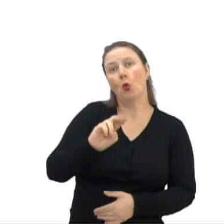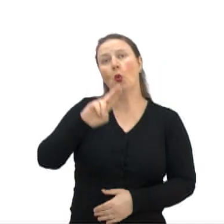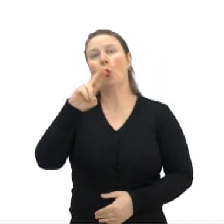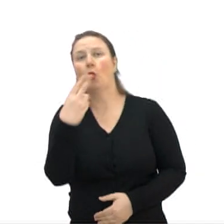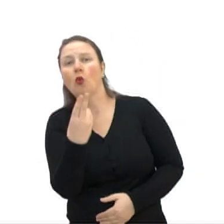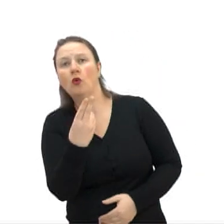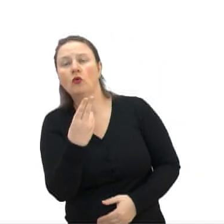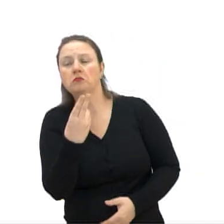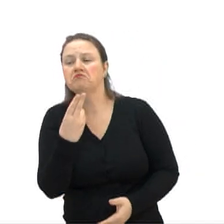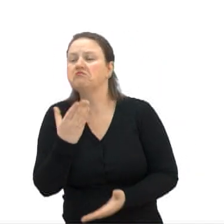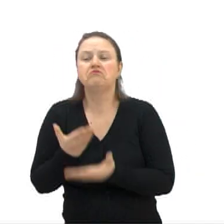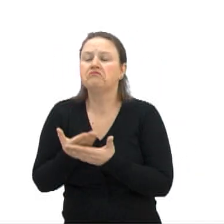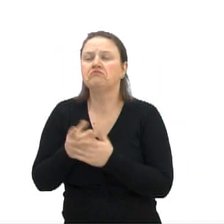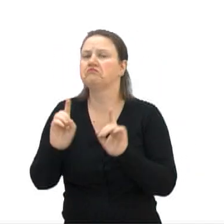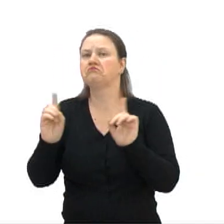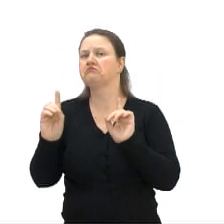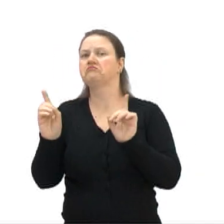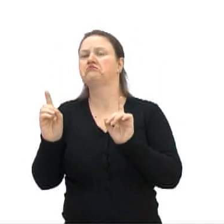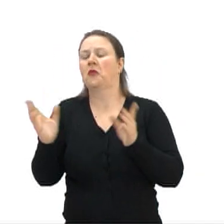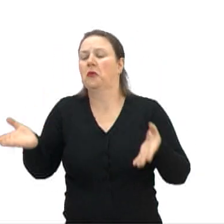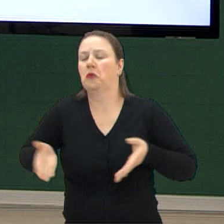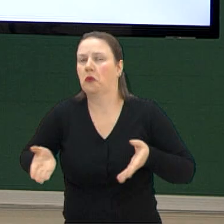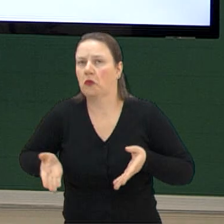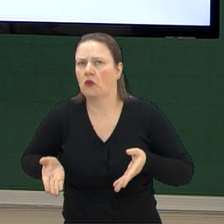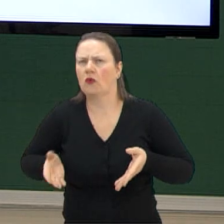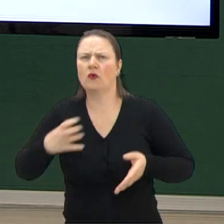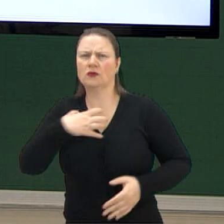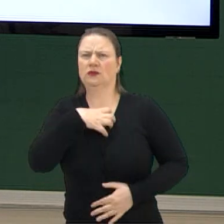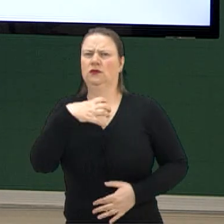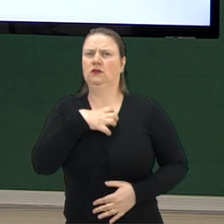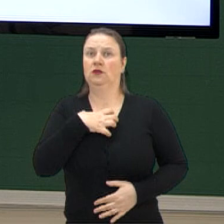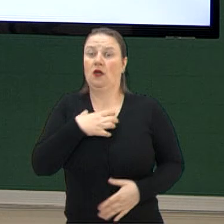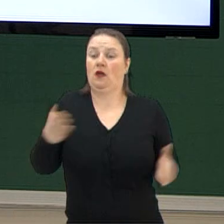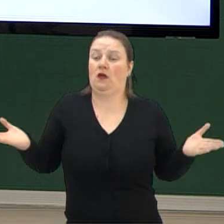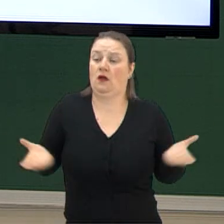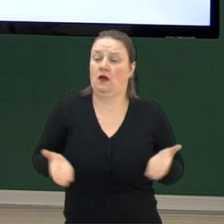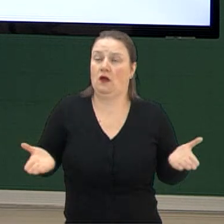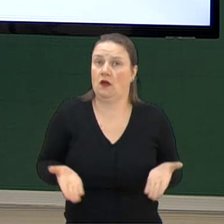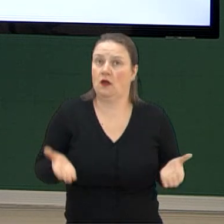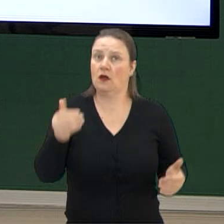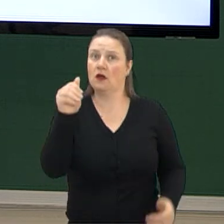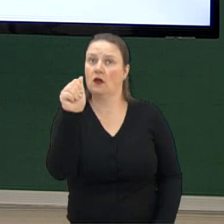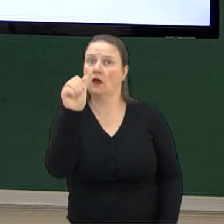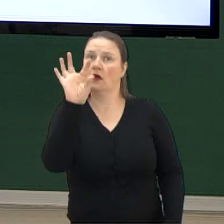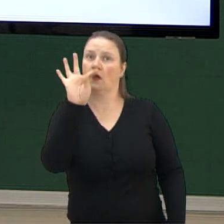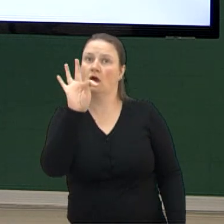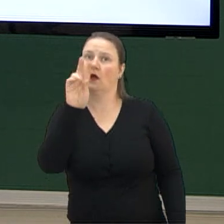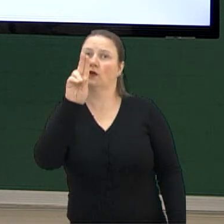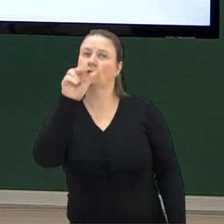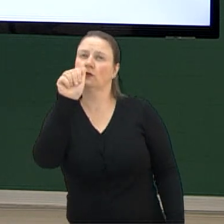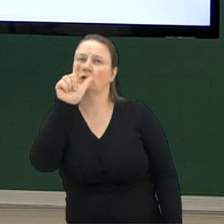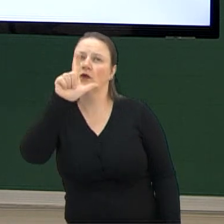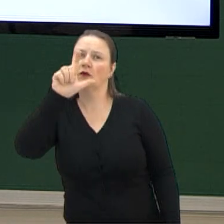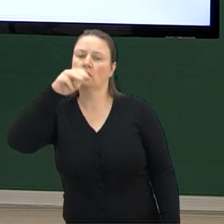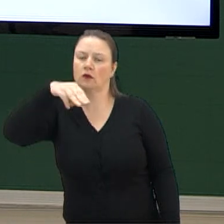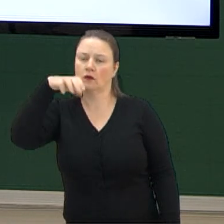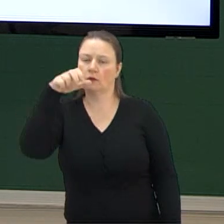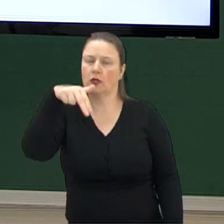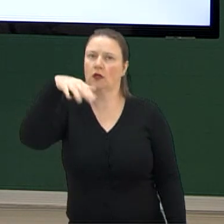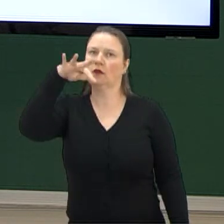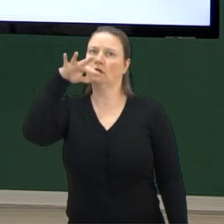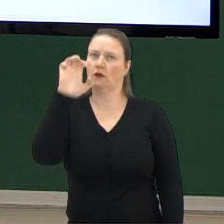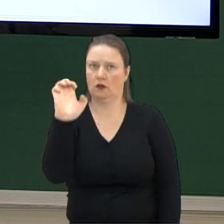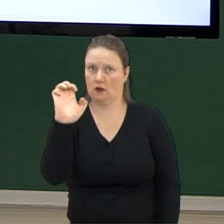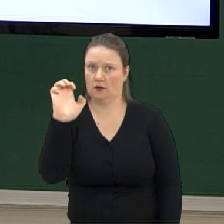estuda atualmente? Então, que sentido tem essa palavra atualmente? E depois, cerca de